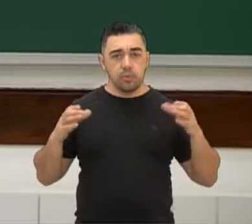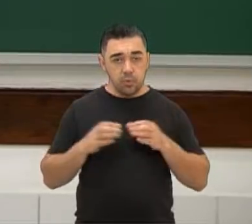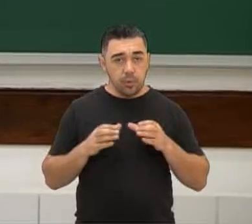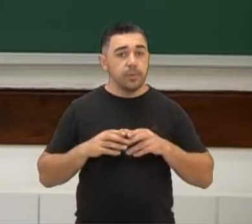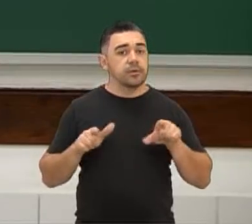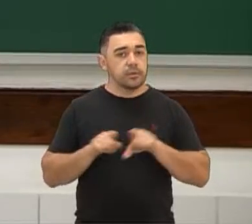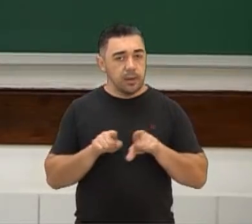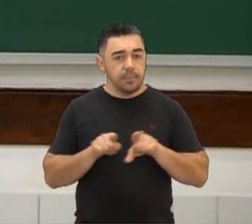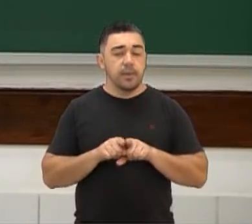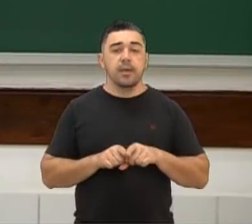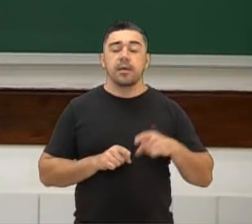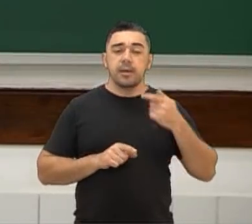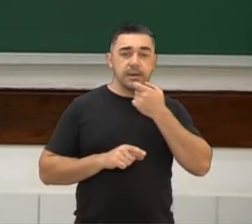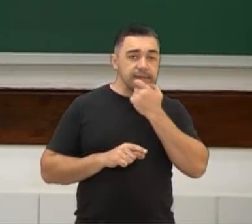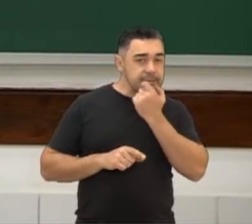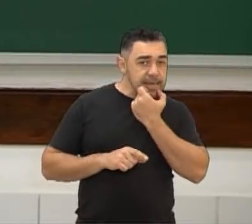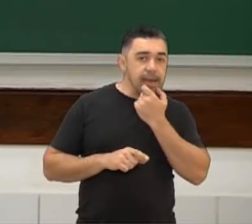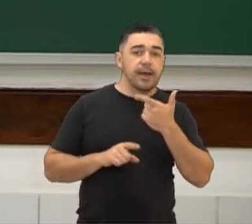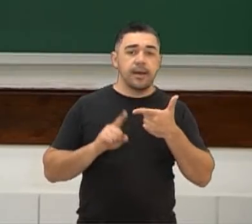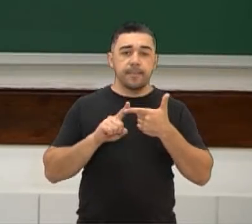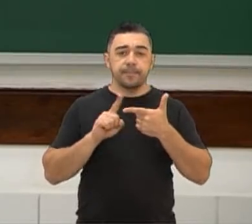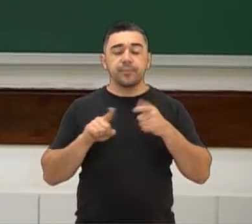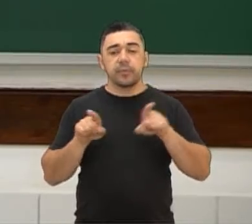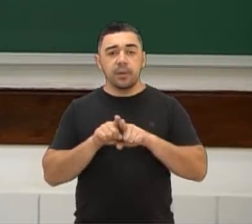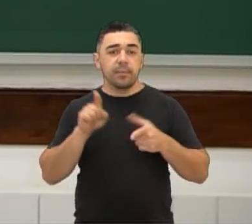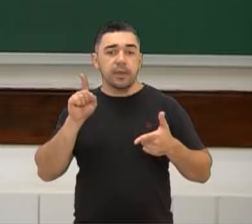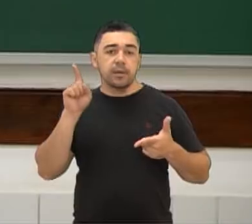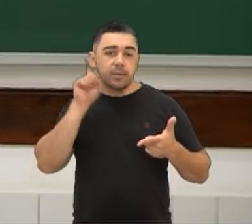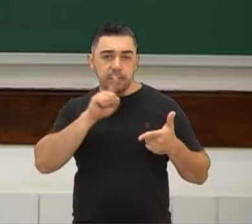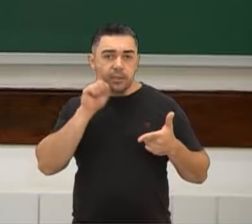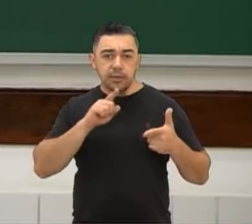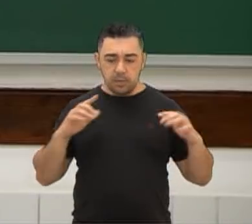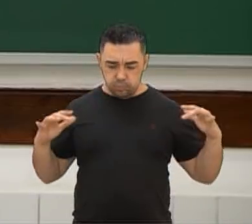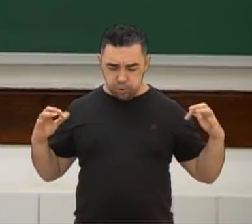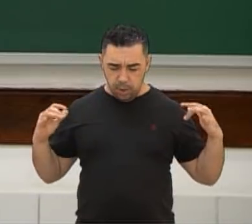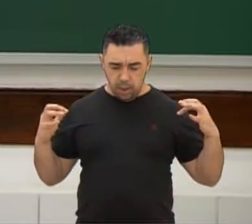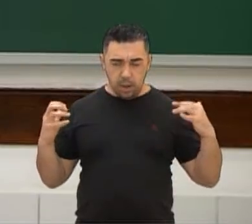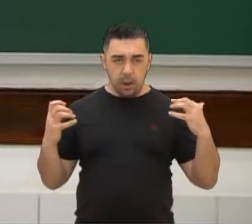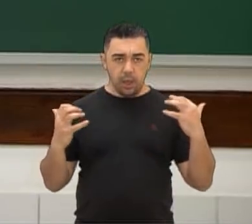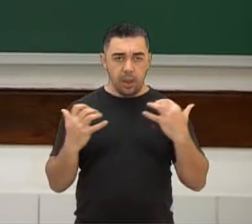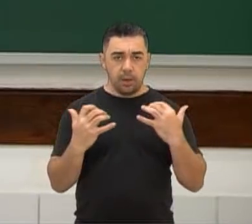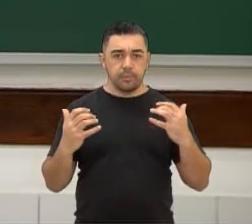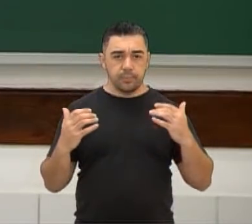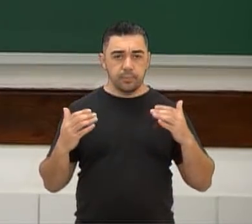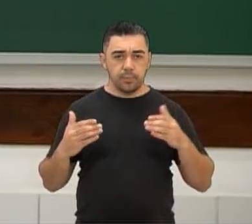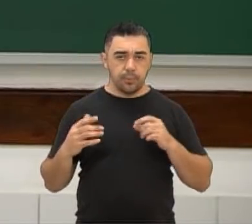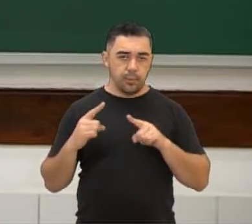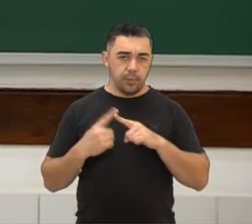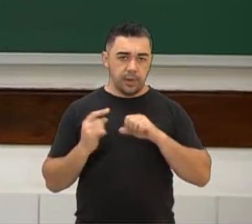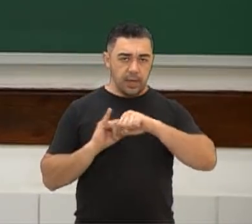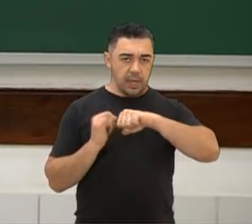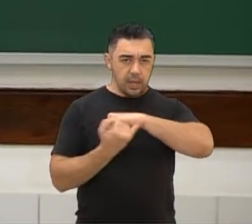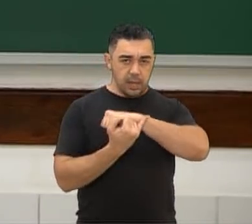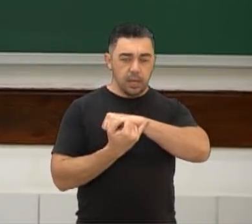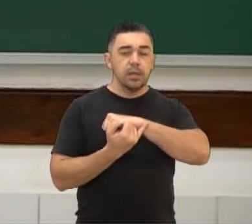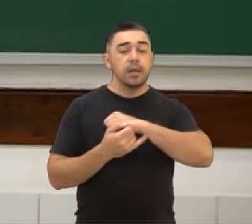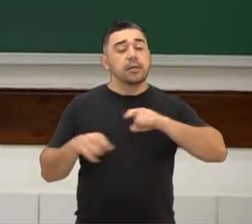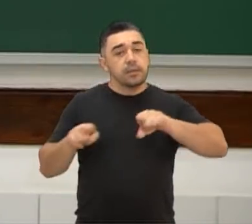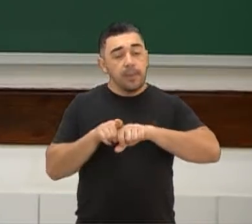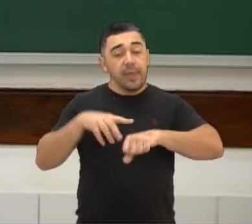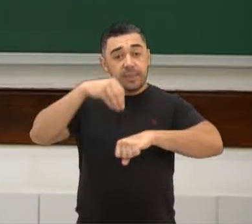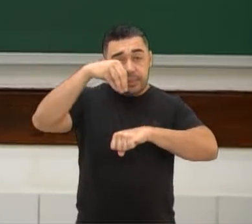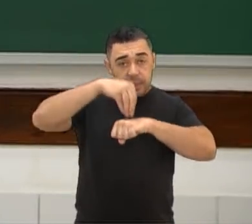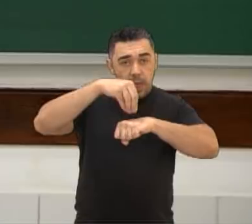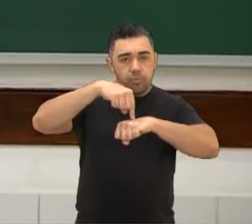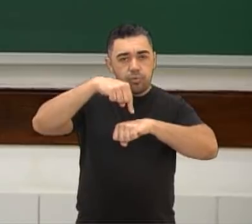pelas batalhas do Oceano Pacífico que a gente já estudou, vinham pressionando o arquipélago do Japão, agora também via continente, você